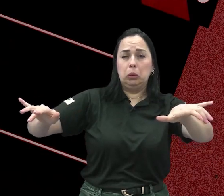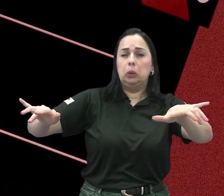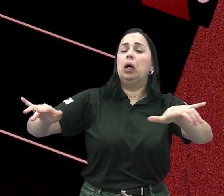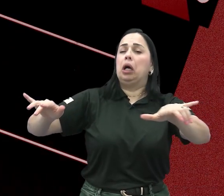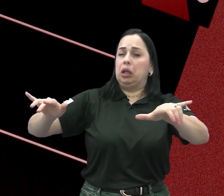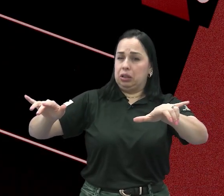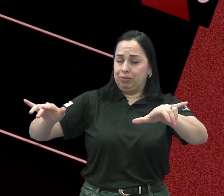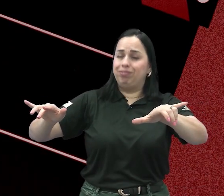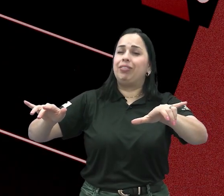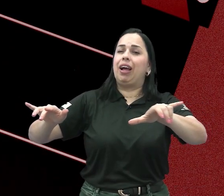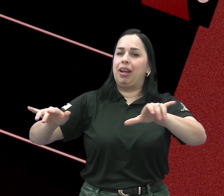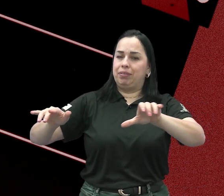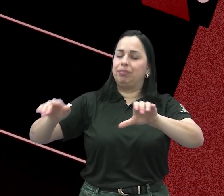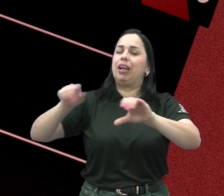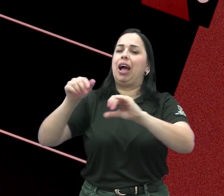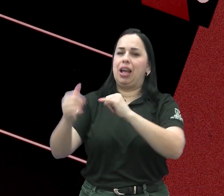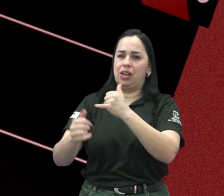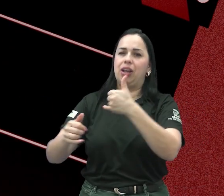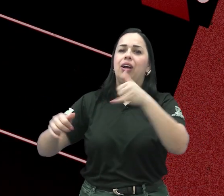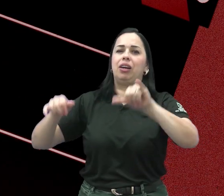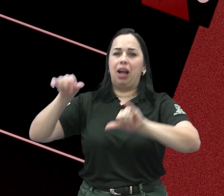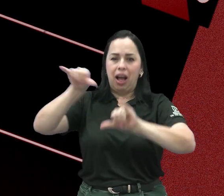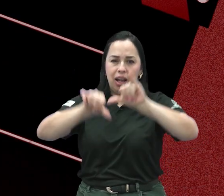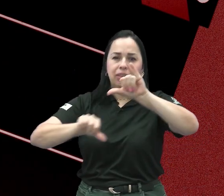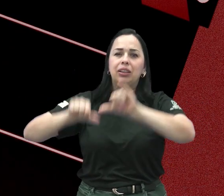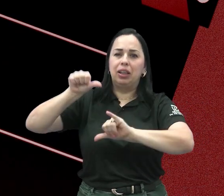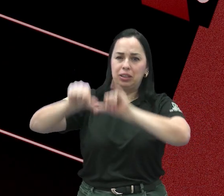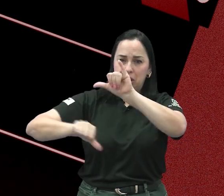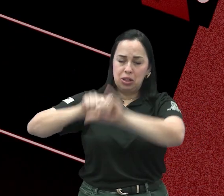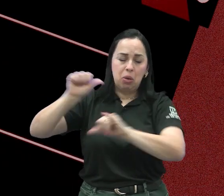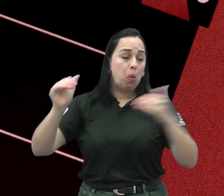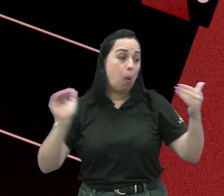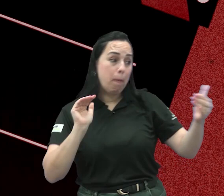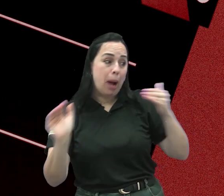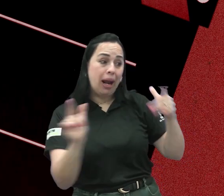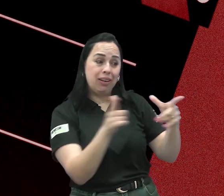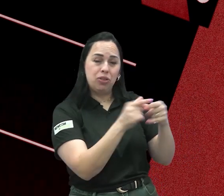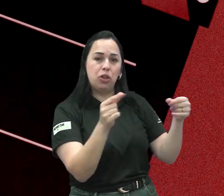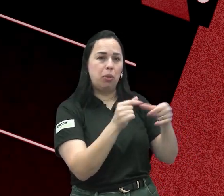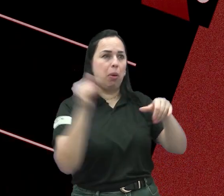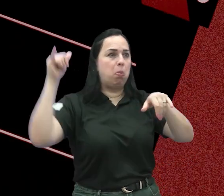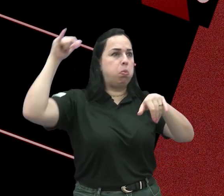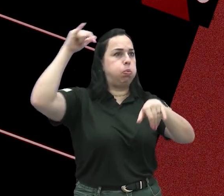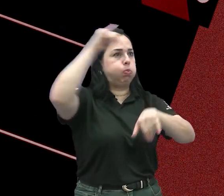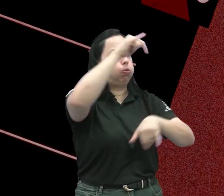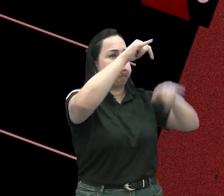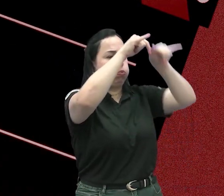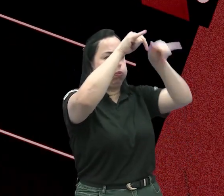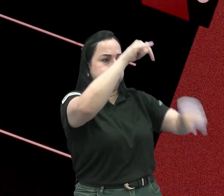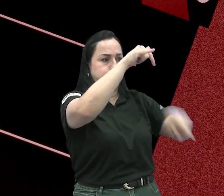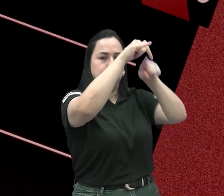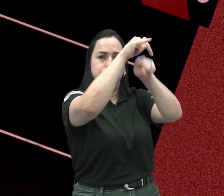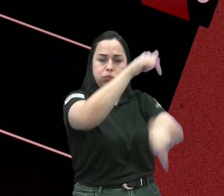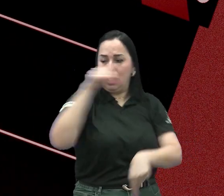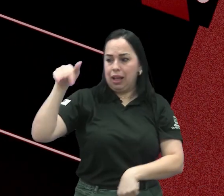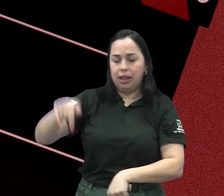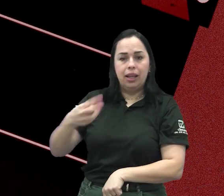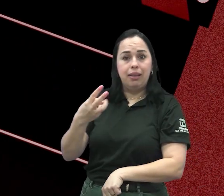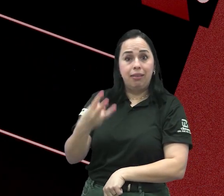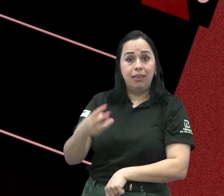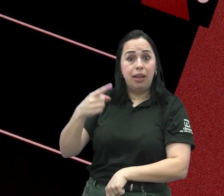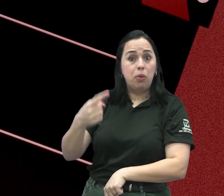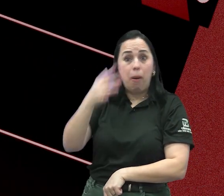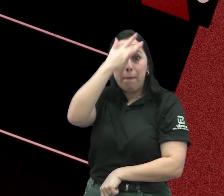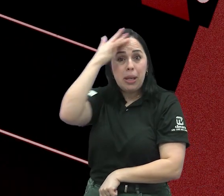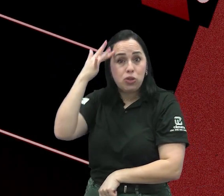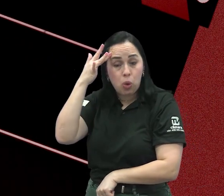material radioativo do que a bomba atômica de Hiroshima, no Japão. 31 pessoas morreram na hora e muitas